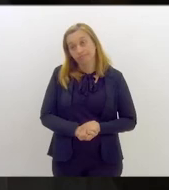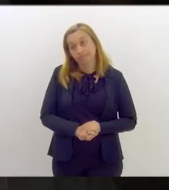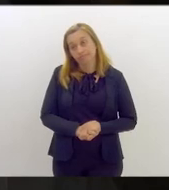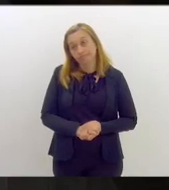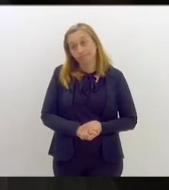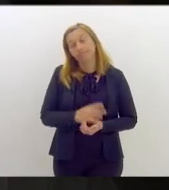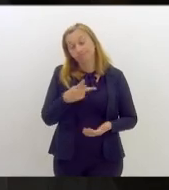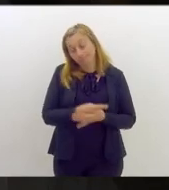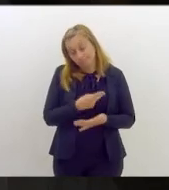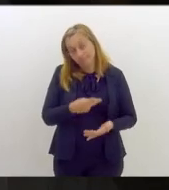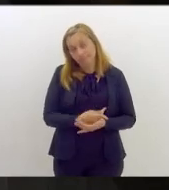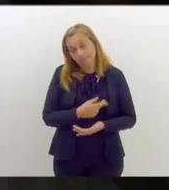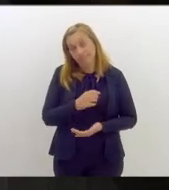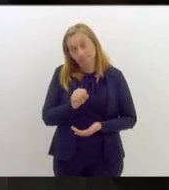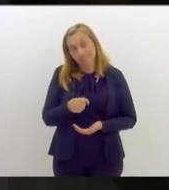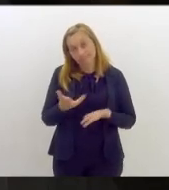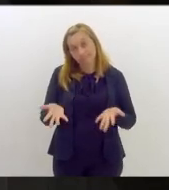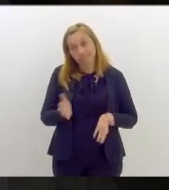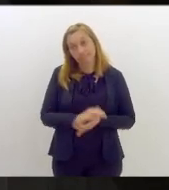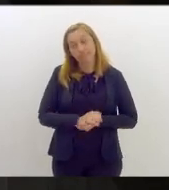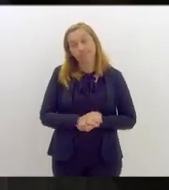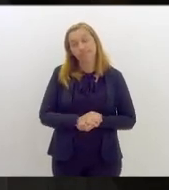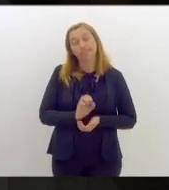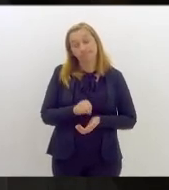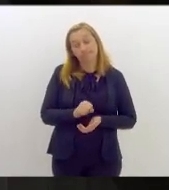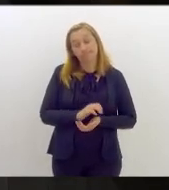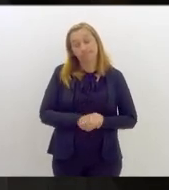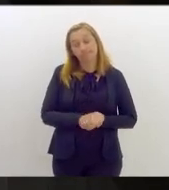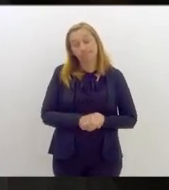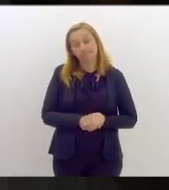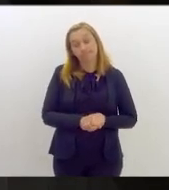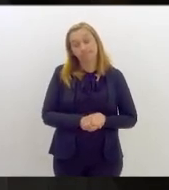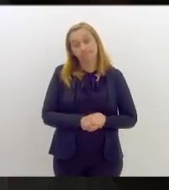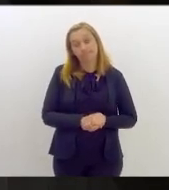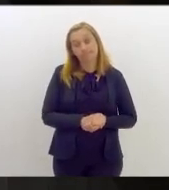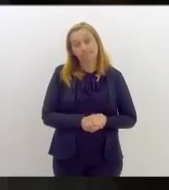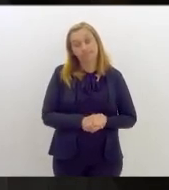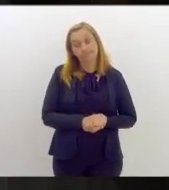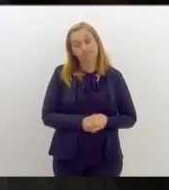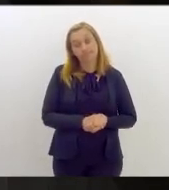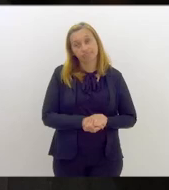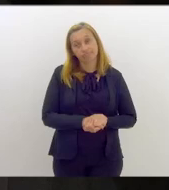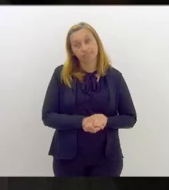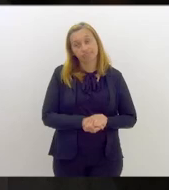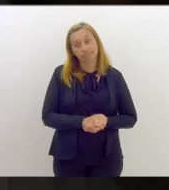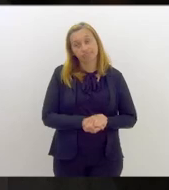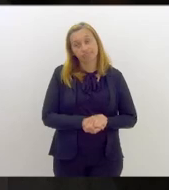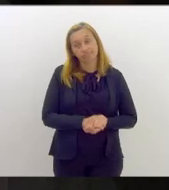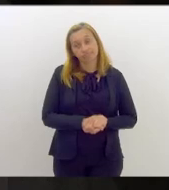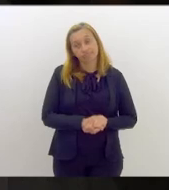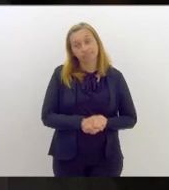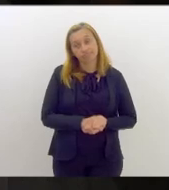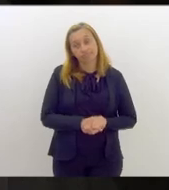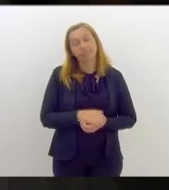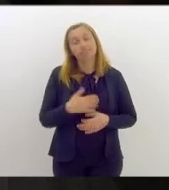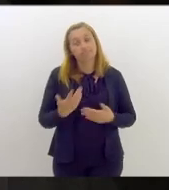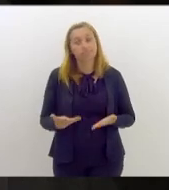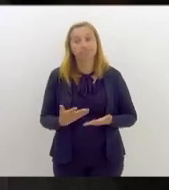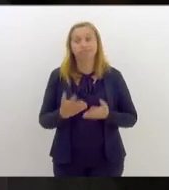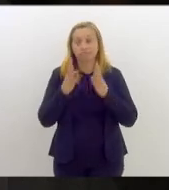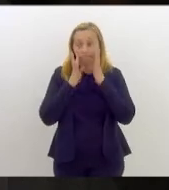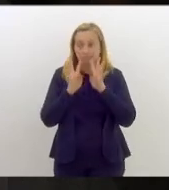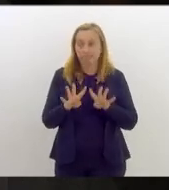dar errado, e deu. Ia dar errado, e deu. Então, estou querendo